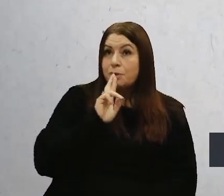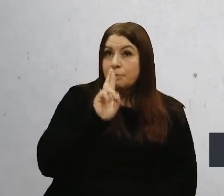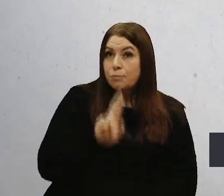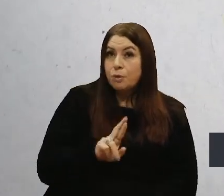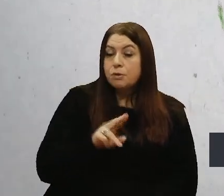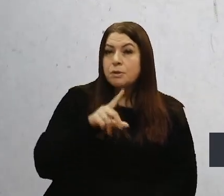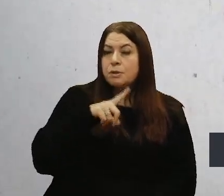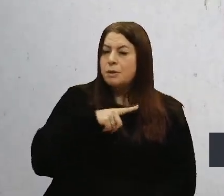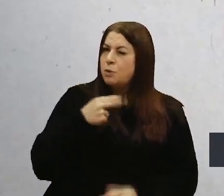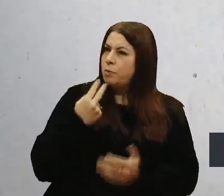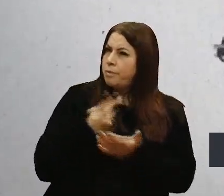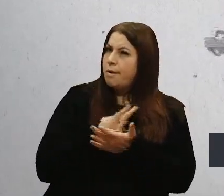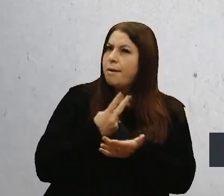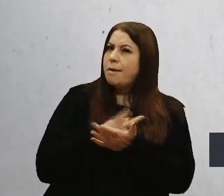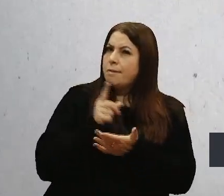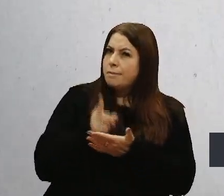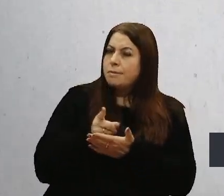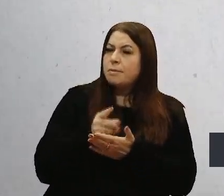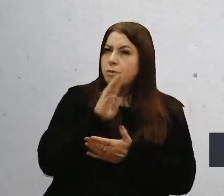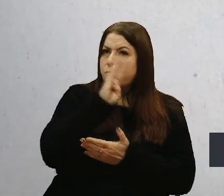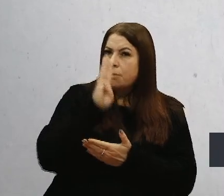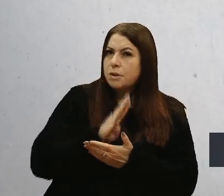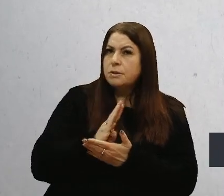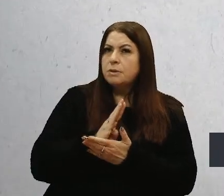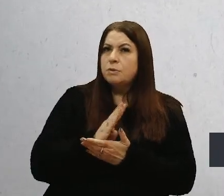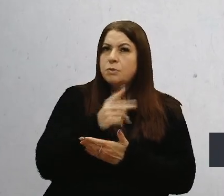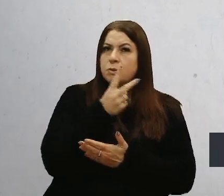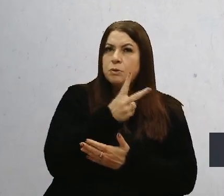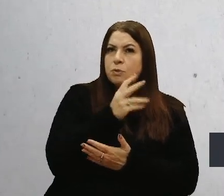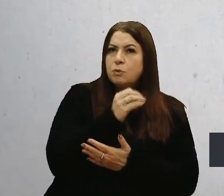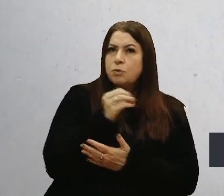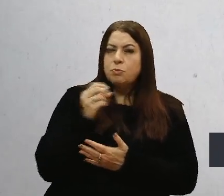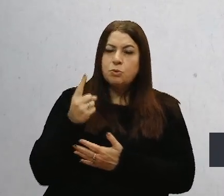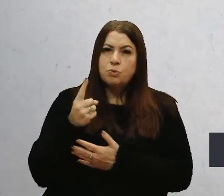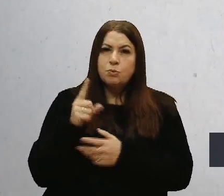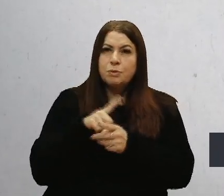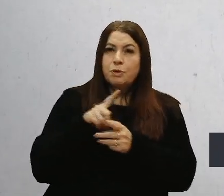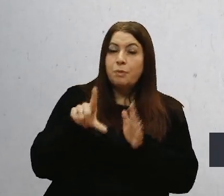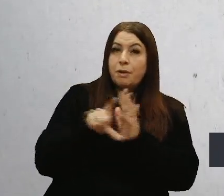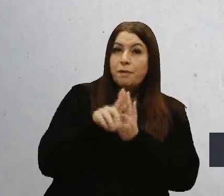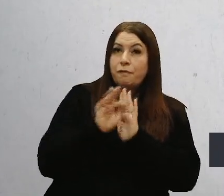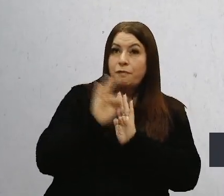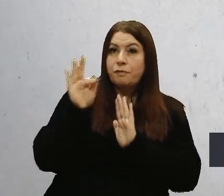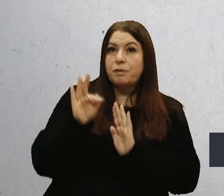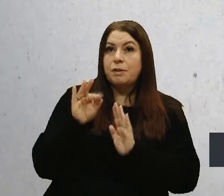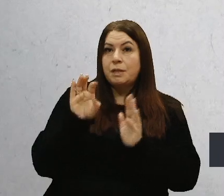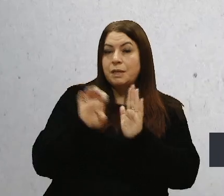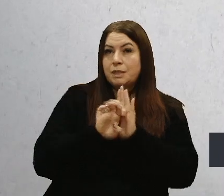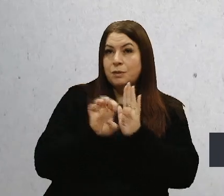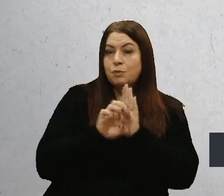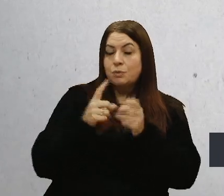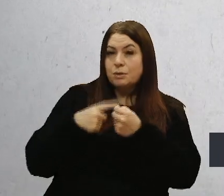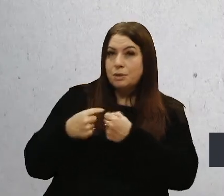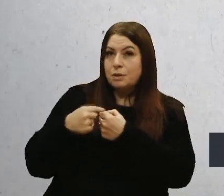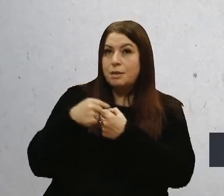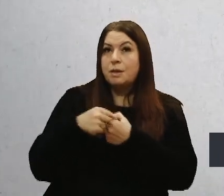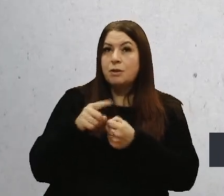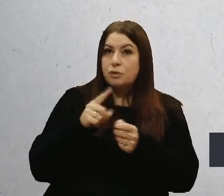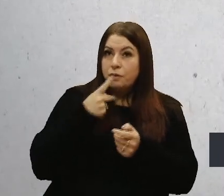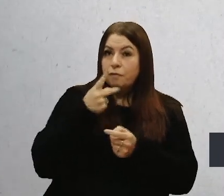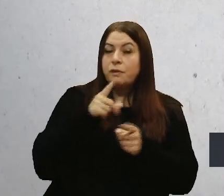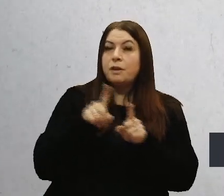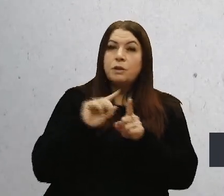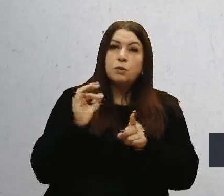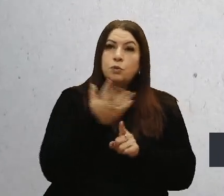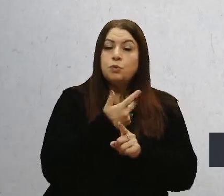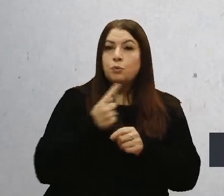tem coisa errada aí. No Brasil, desde 2001, existe uma lei federal chamada Estatuto da Cidade, que determina que